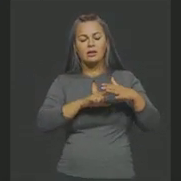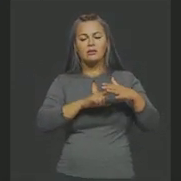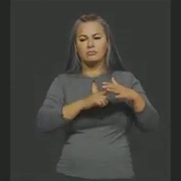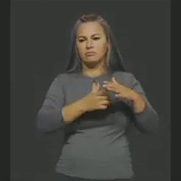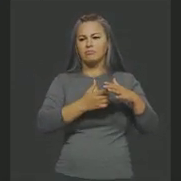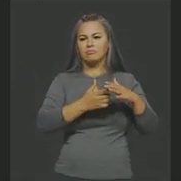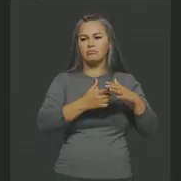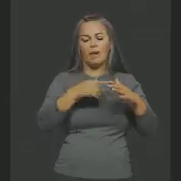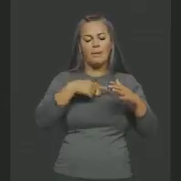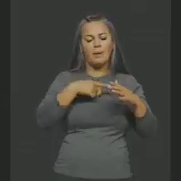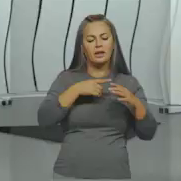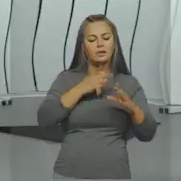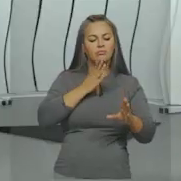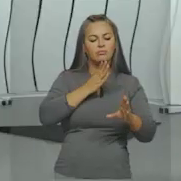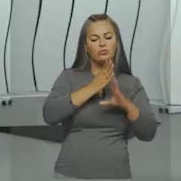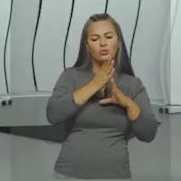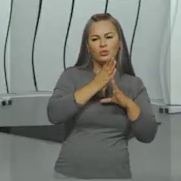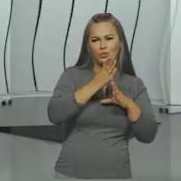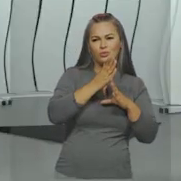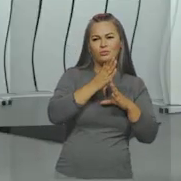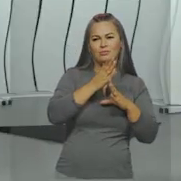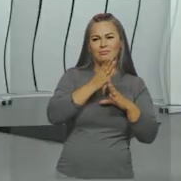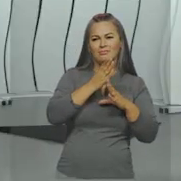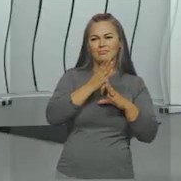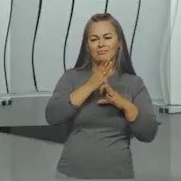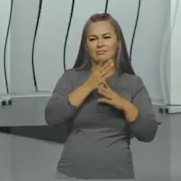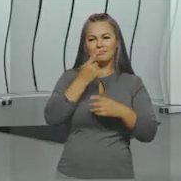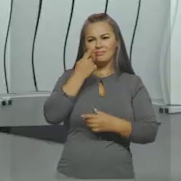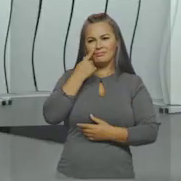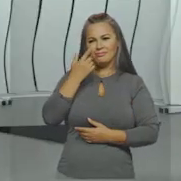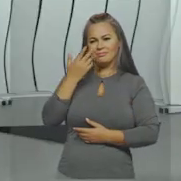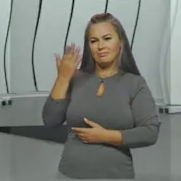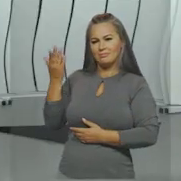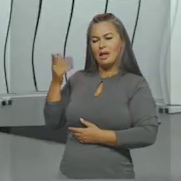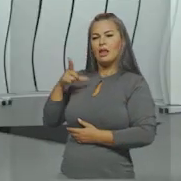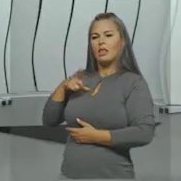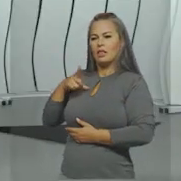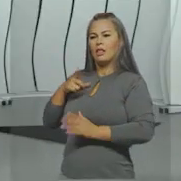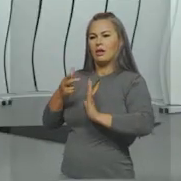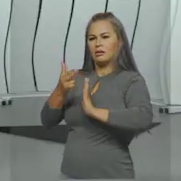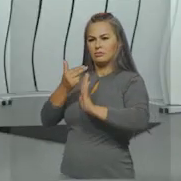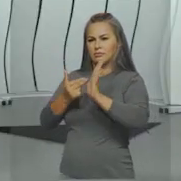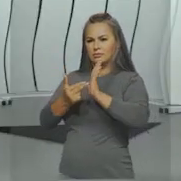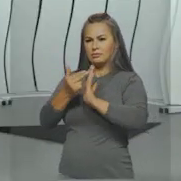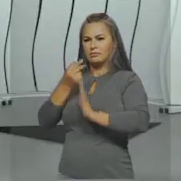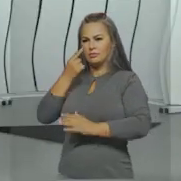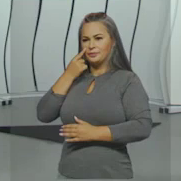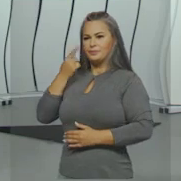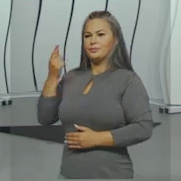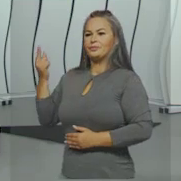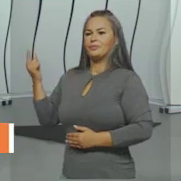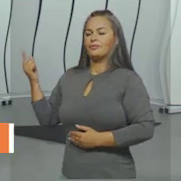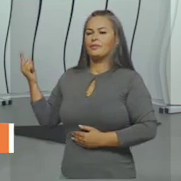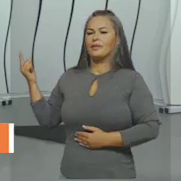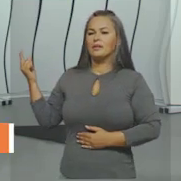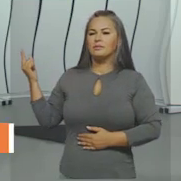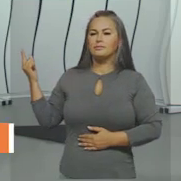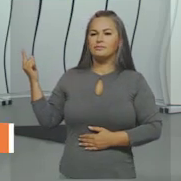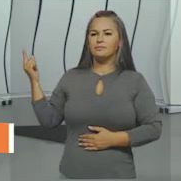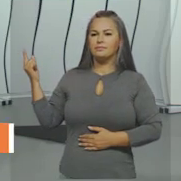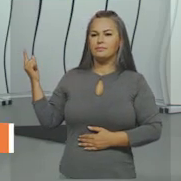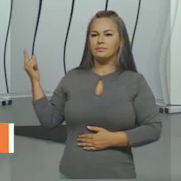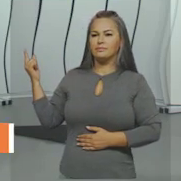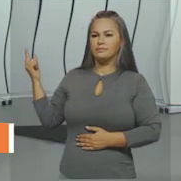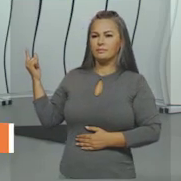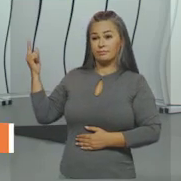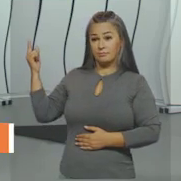estações meteorológicas. Tem aqui uma figura representativa disso. Está aqui